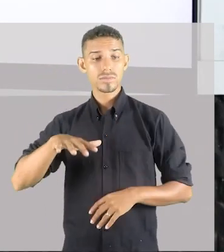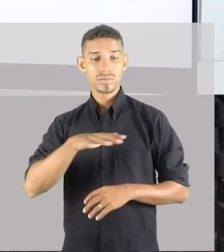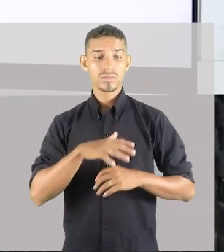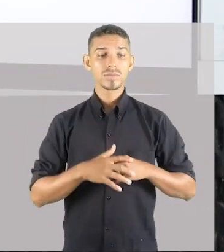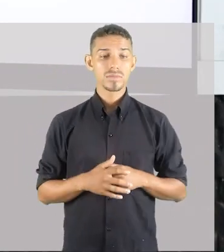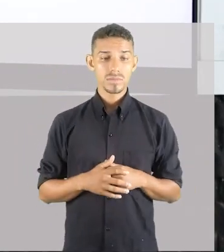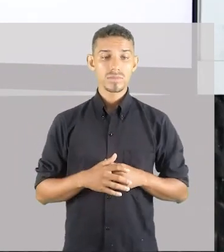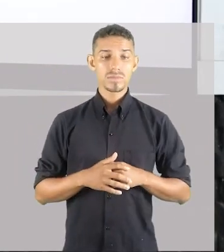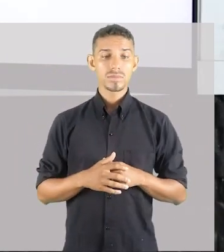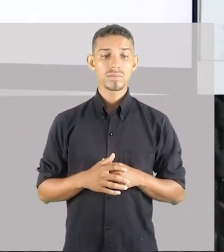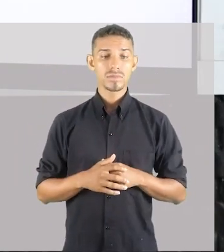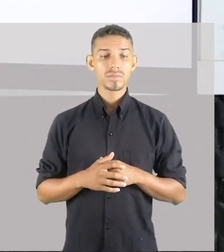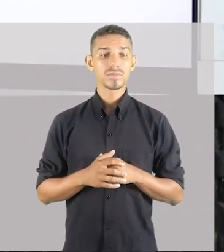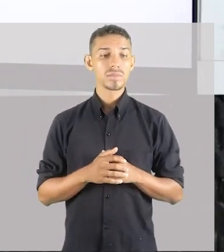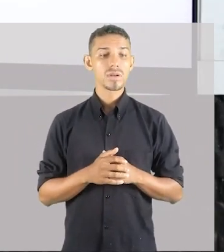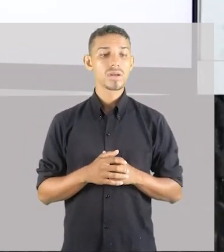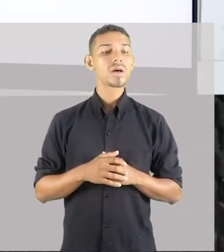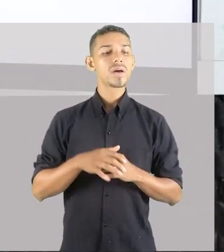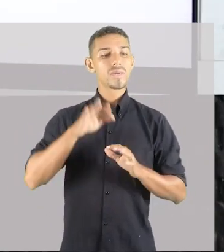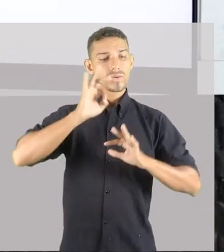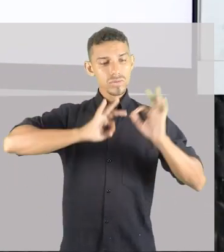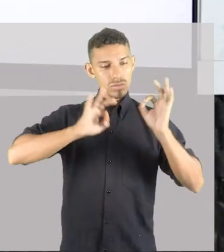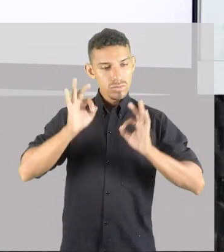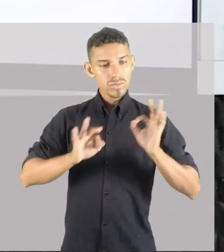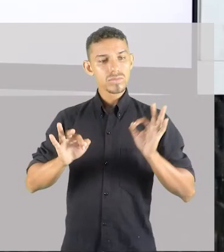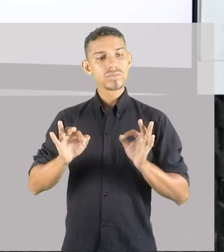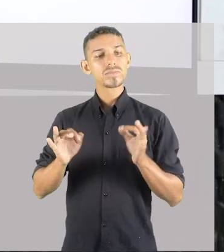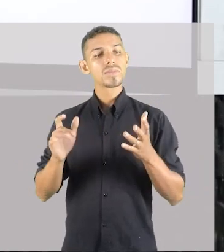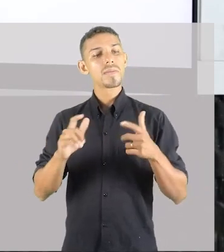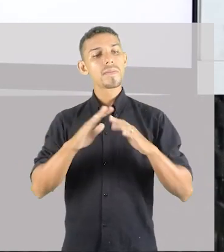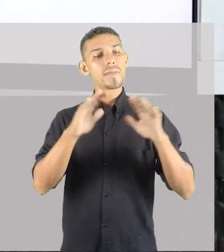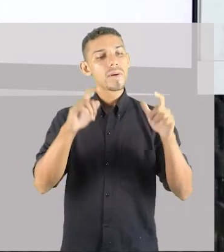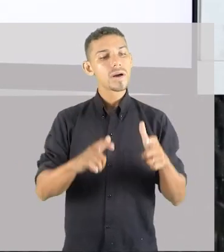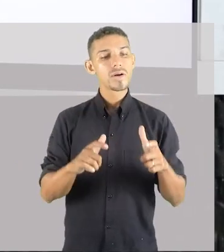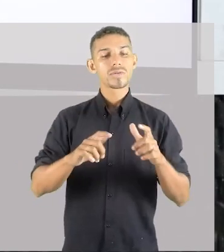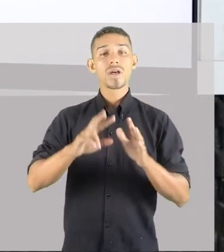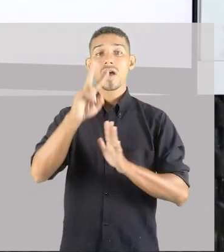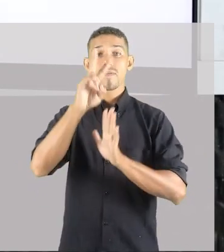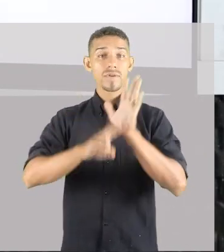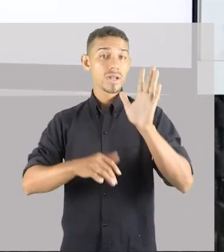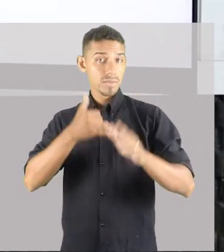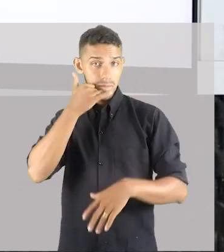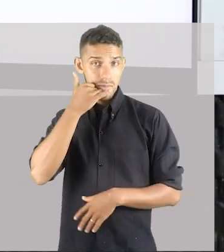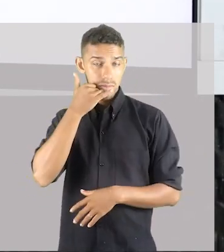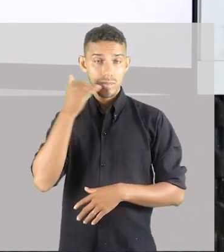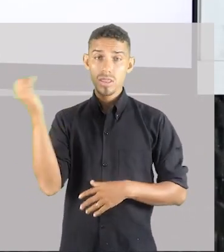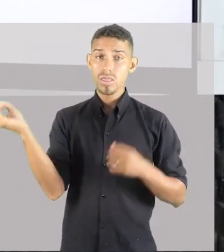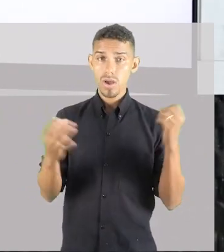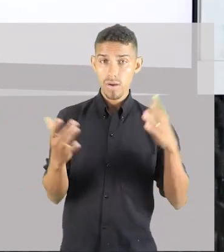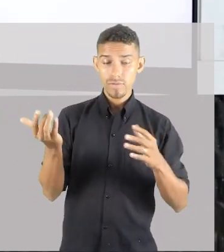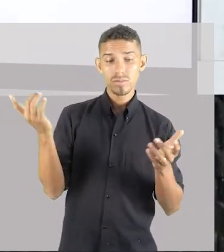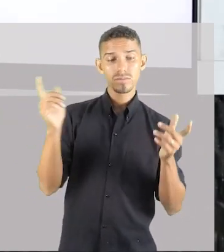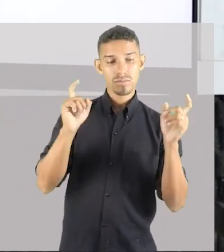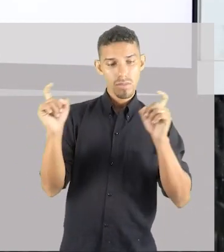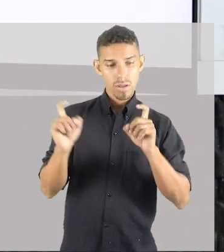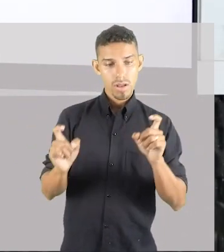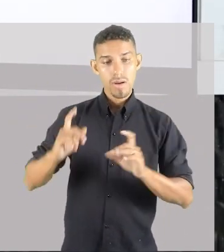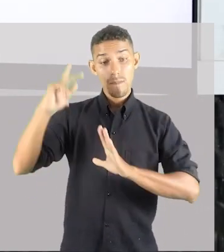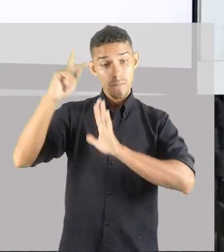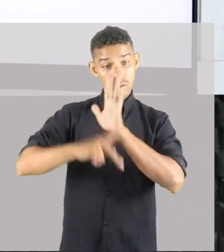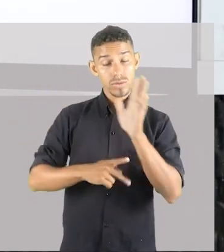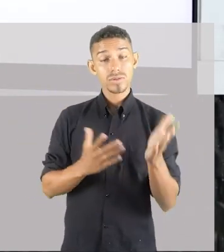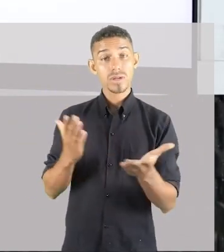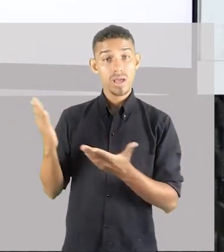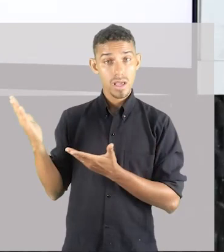bairros mais a refazendo inclusive bairros como a região da avelin bratel que tá ganhando uma novo formato em função de um projeto que